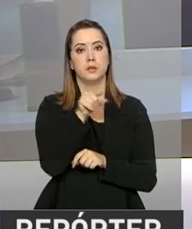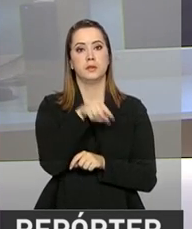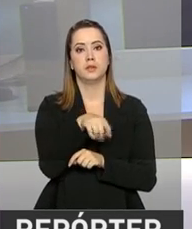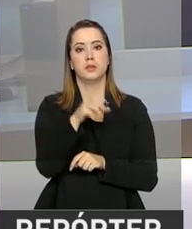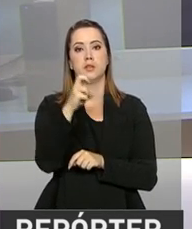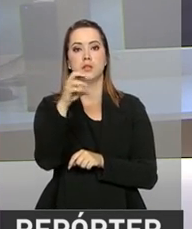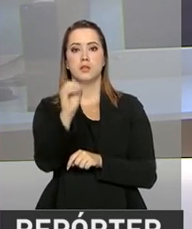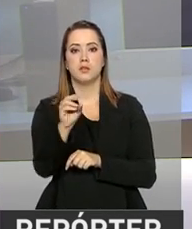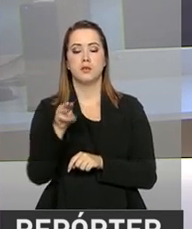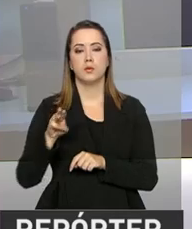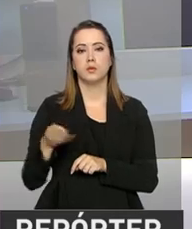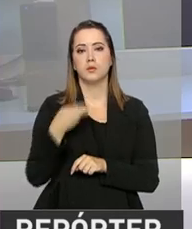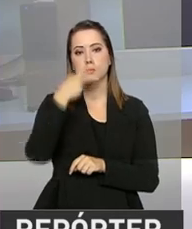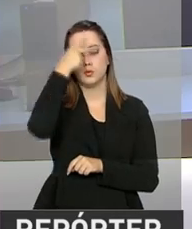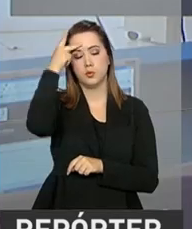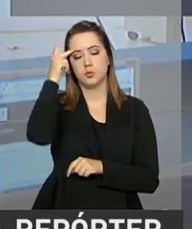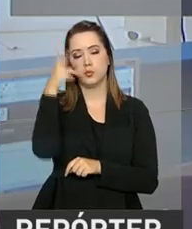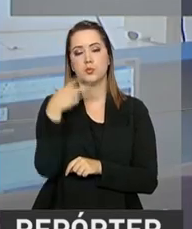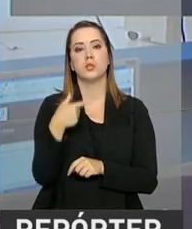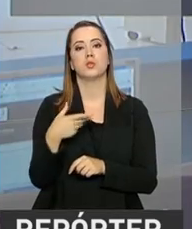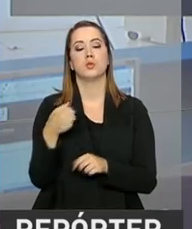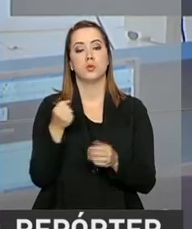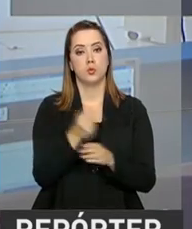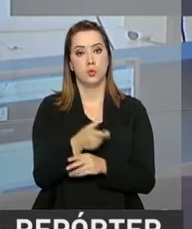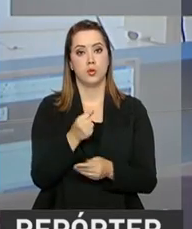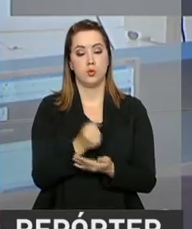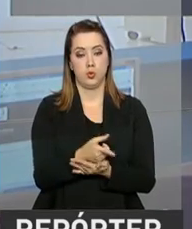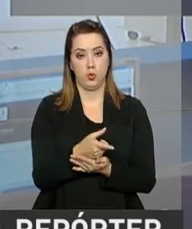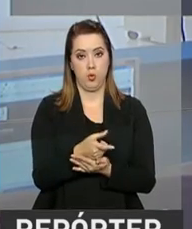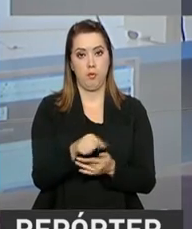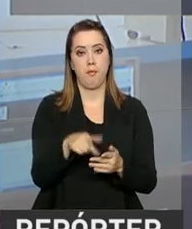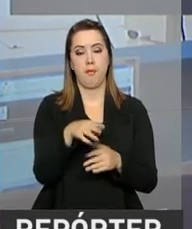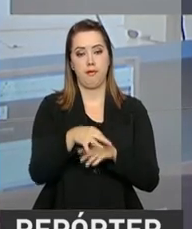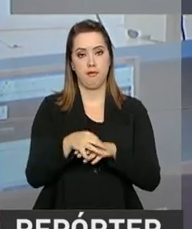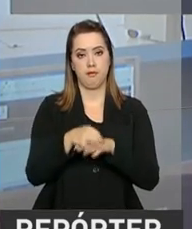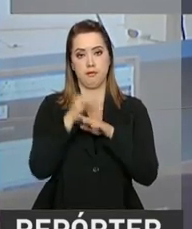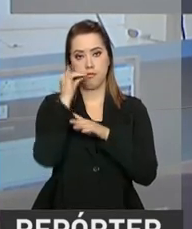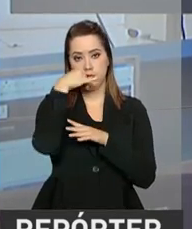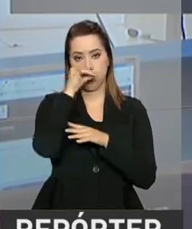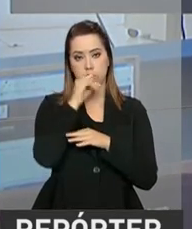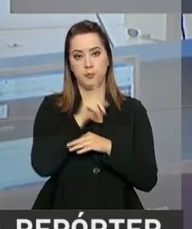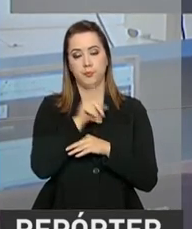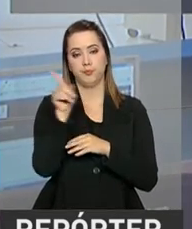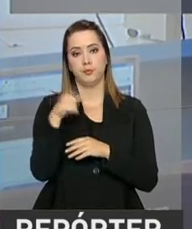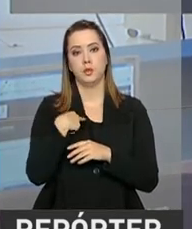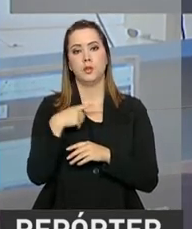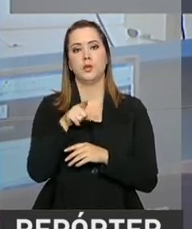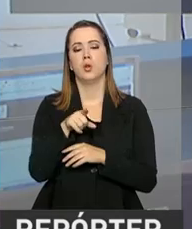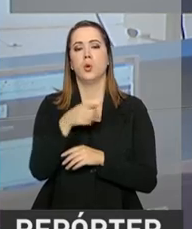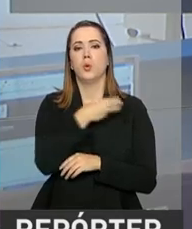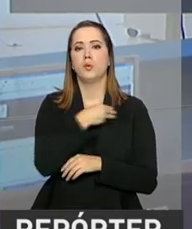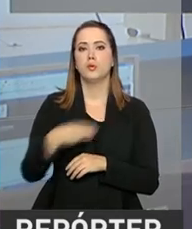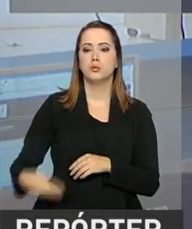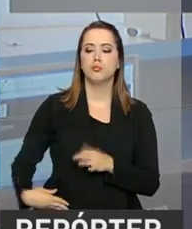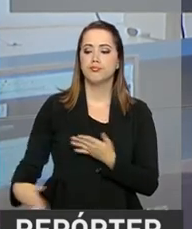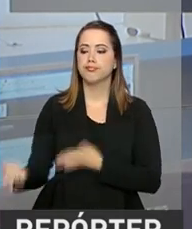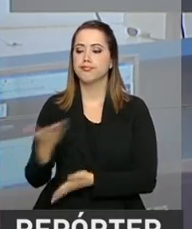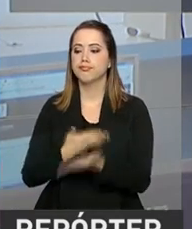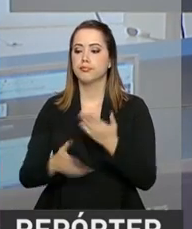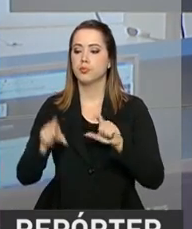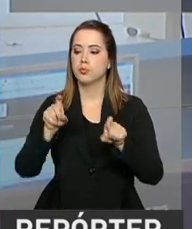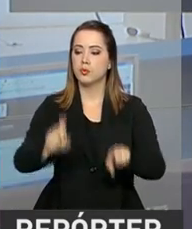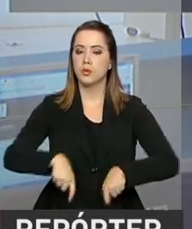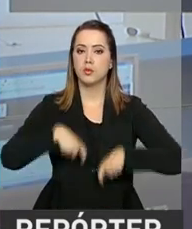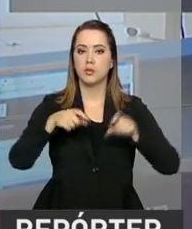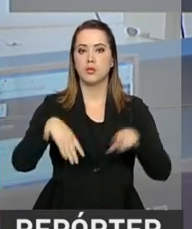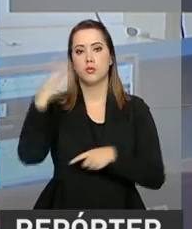50 milhões de consumidores o ministro blairo Mag está em viagem a países da Ásia para ampliar as relações do agronegócio